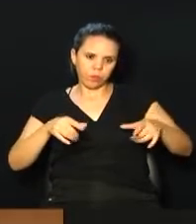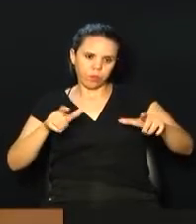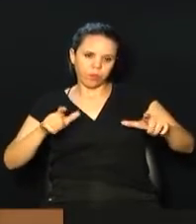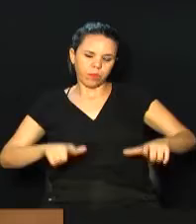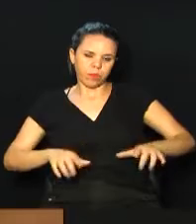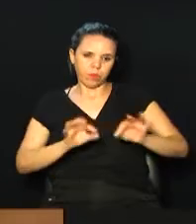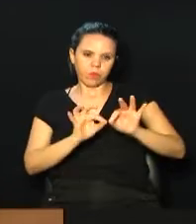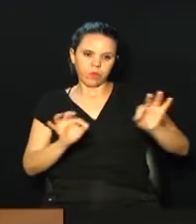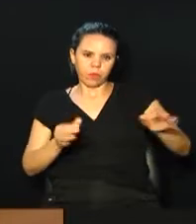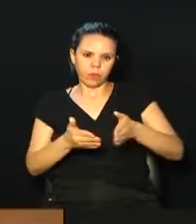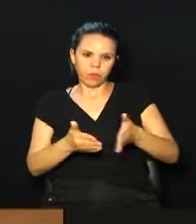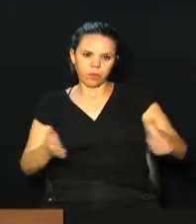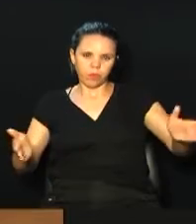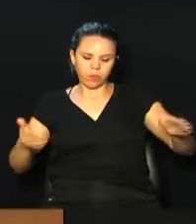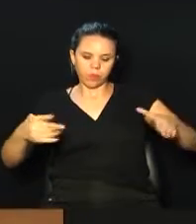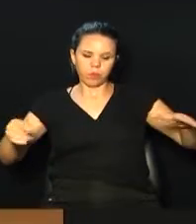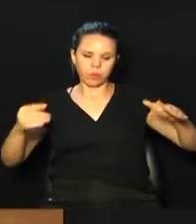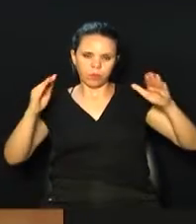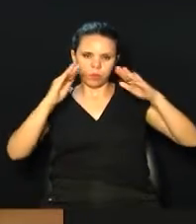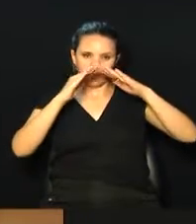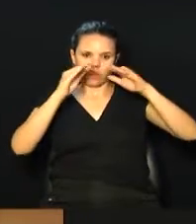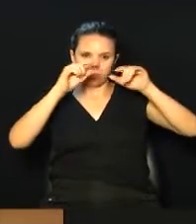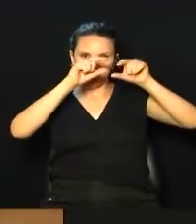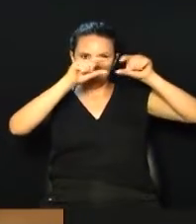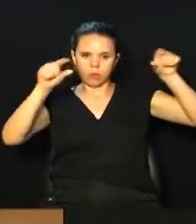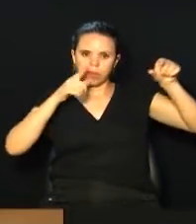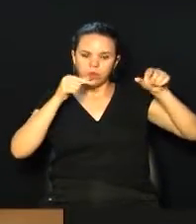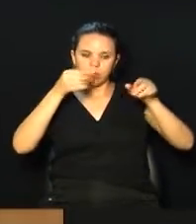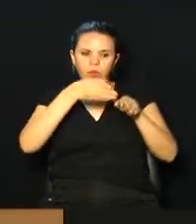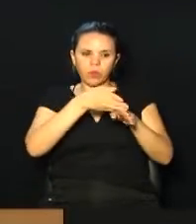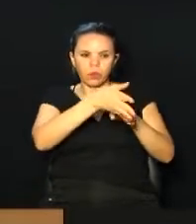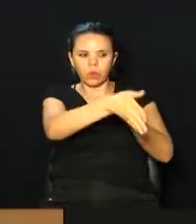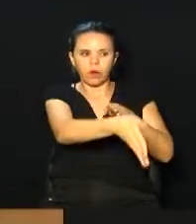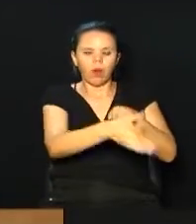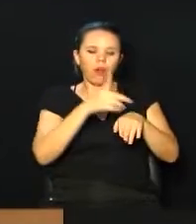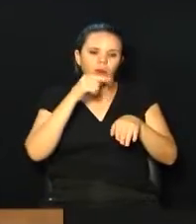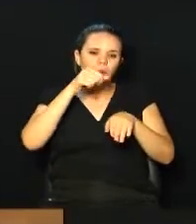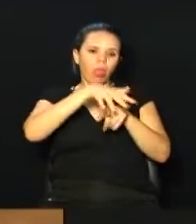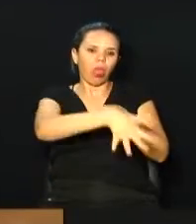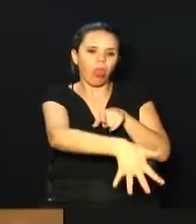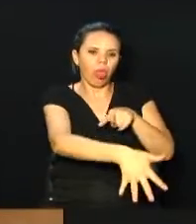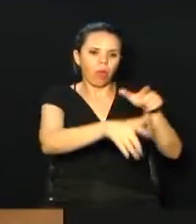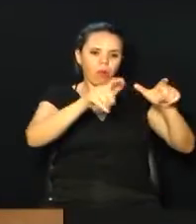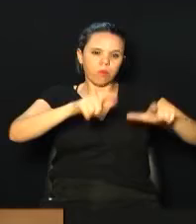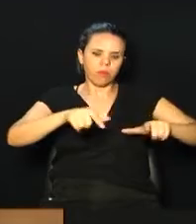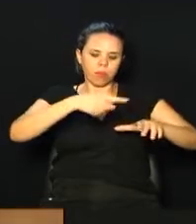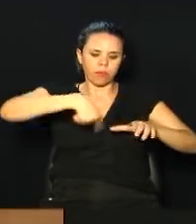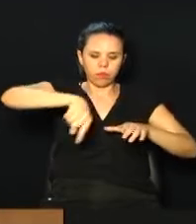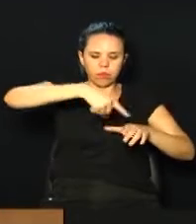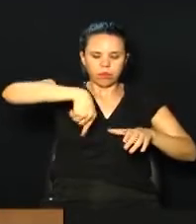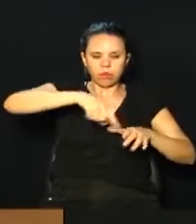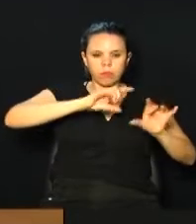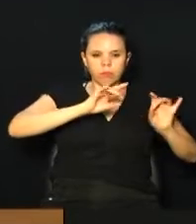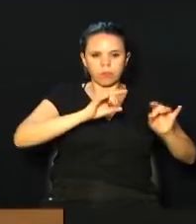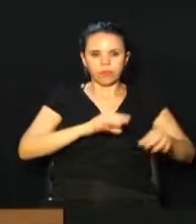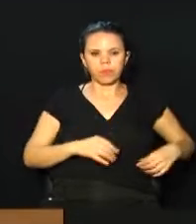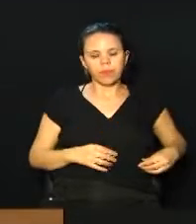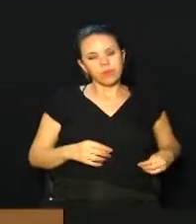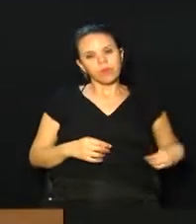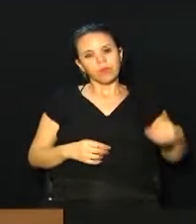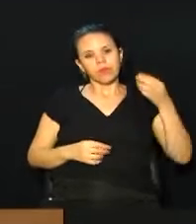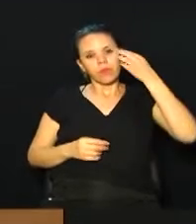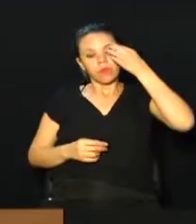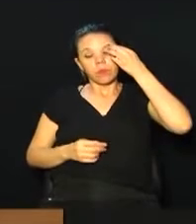alargamento das calhas de condução de água, nas microbacias em especial,